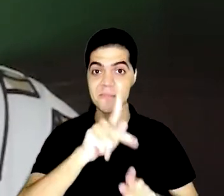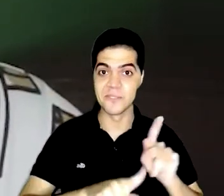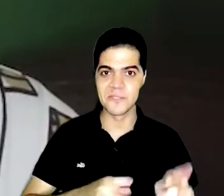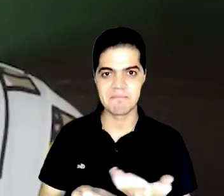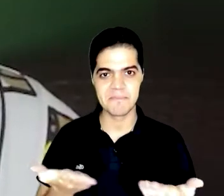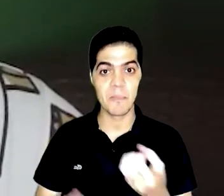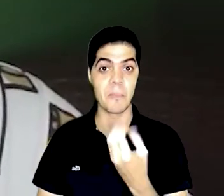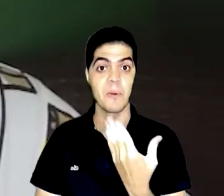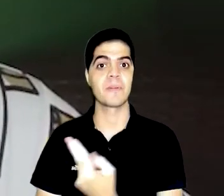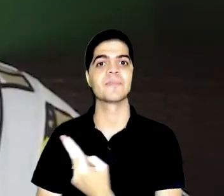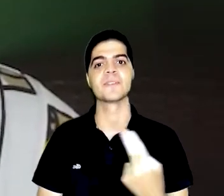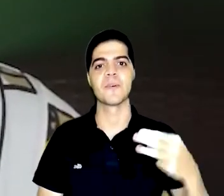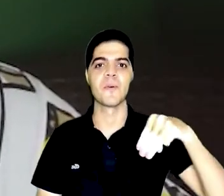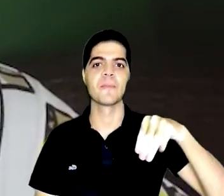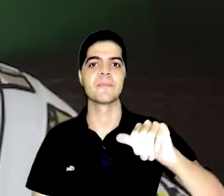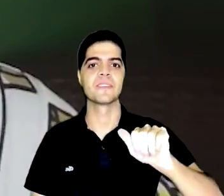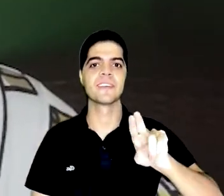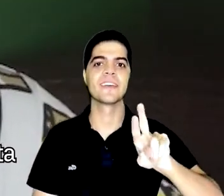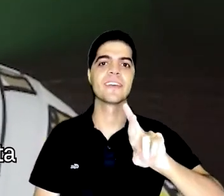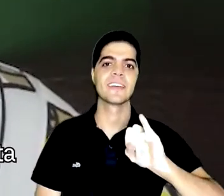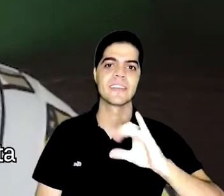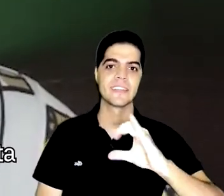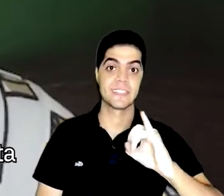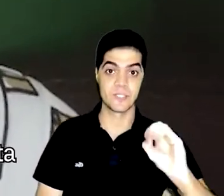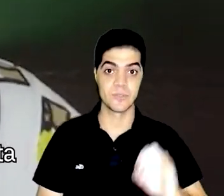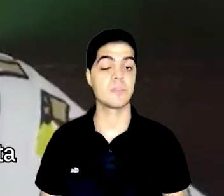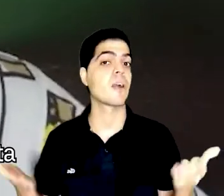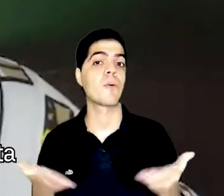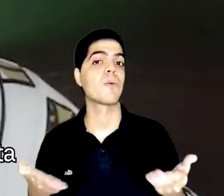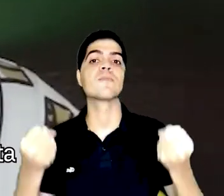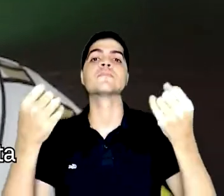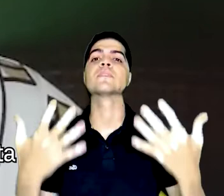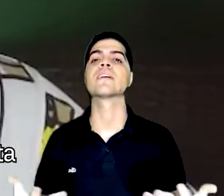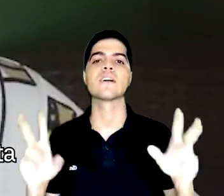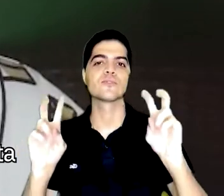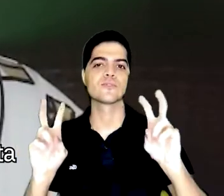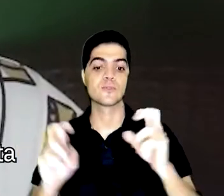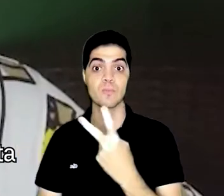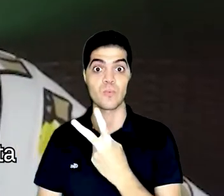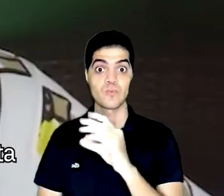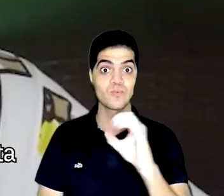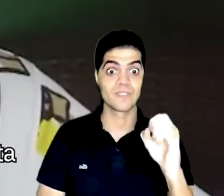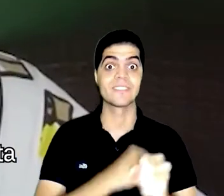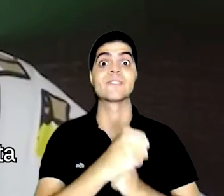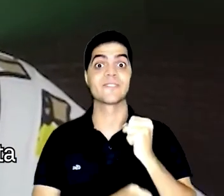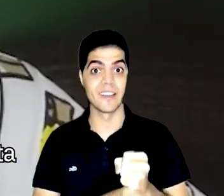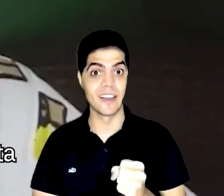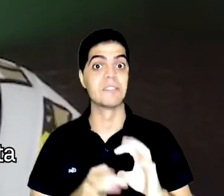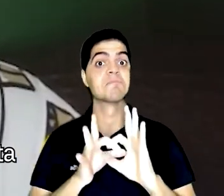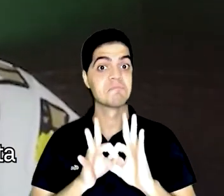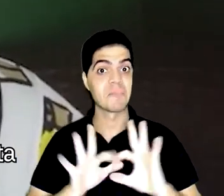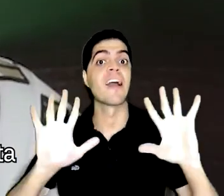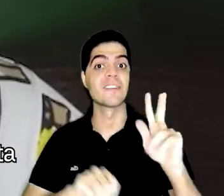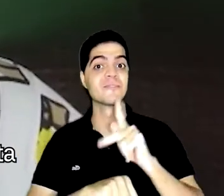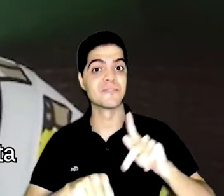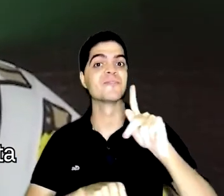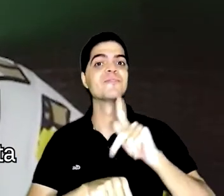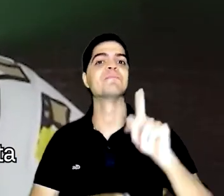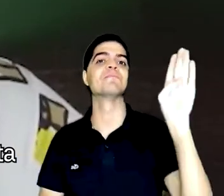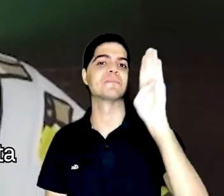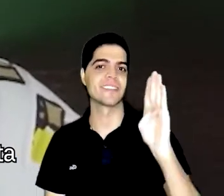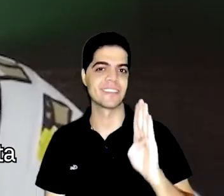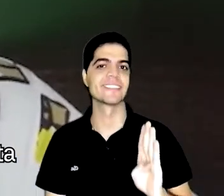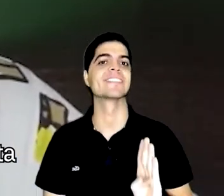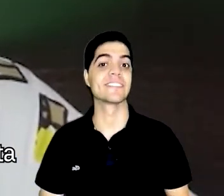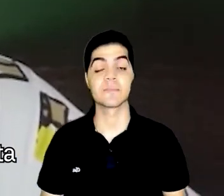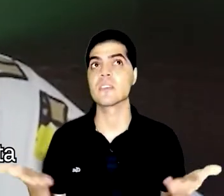salve salve o povo bom Aqui quem tá falando é Maurício tizumi eu vim aqui para falar sobre o Bicentenário da Independência do Brasil